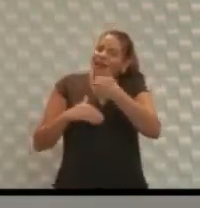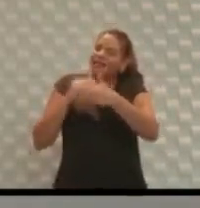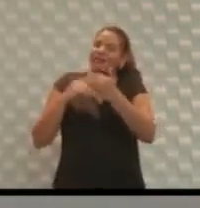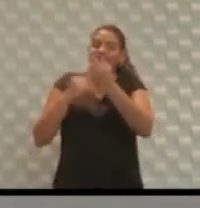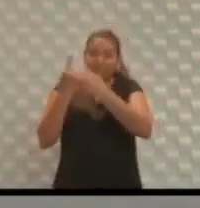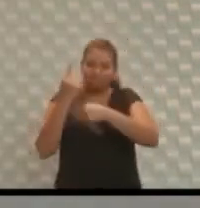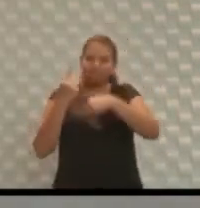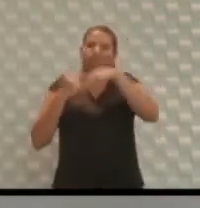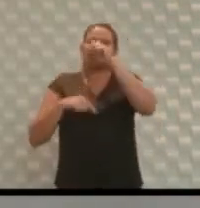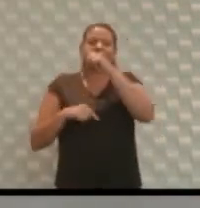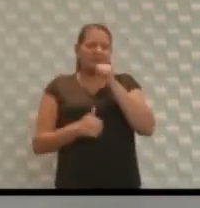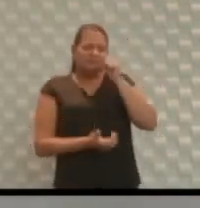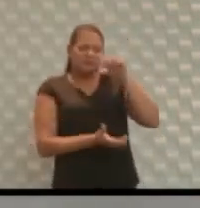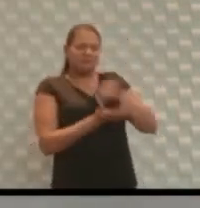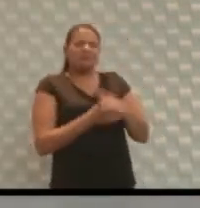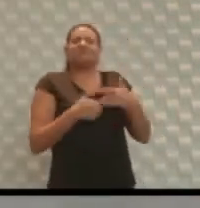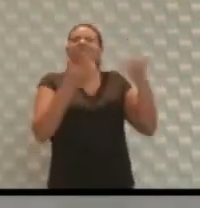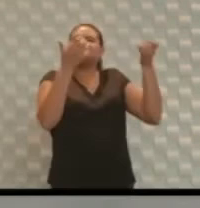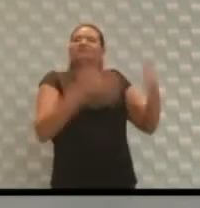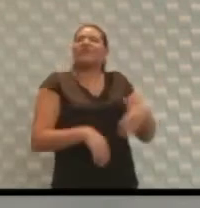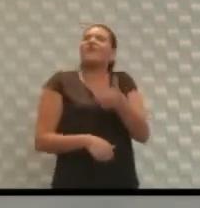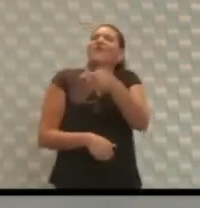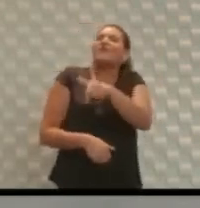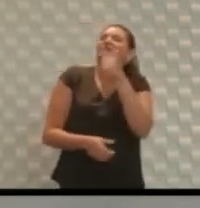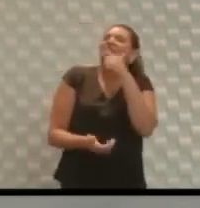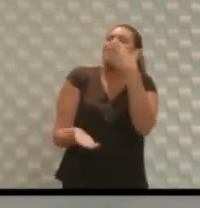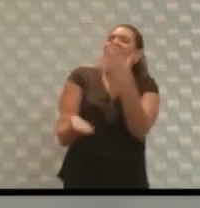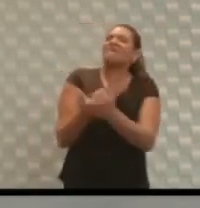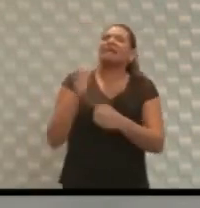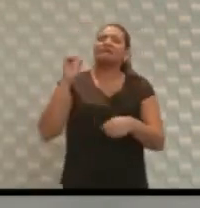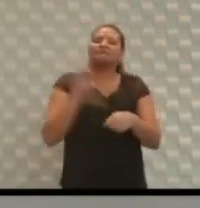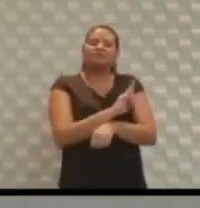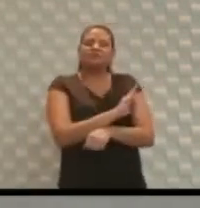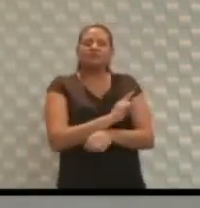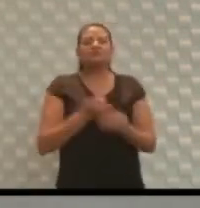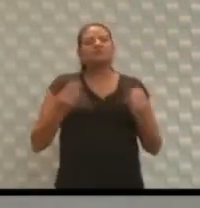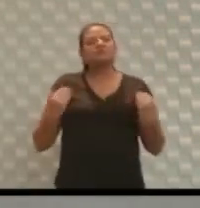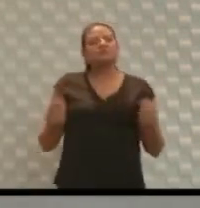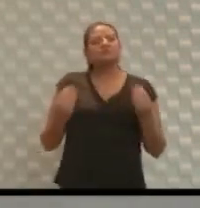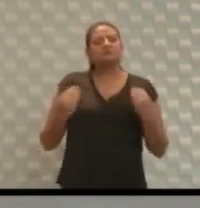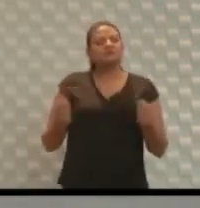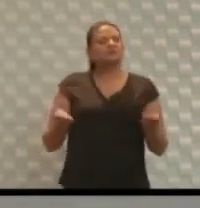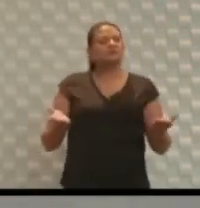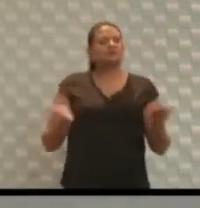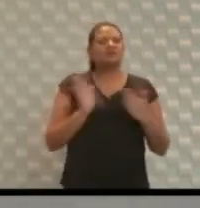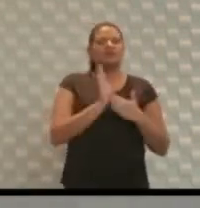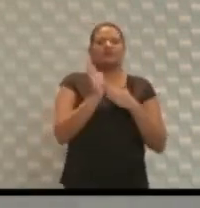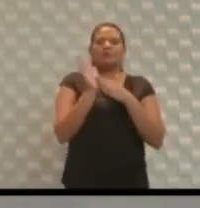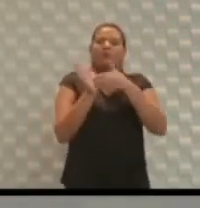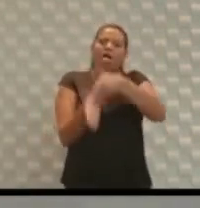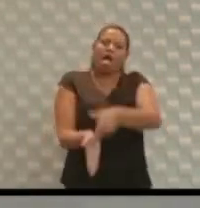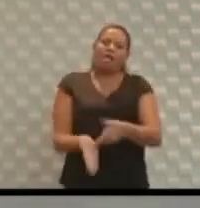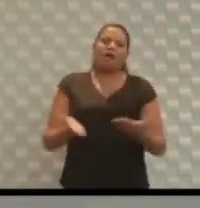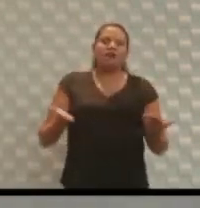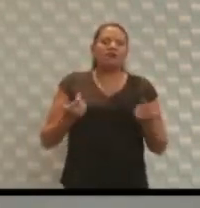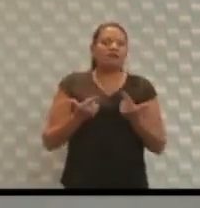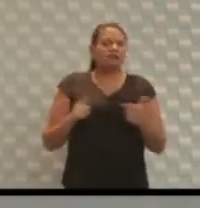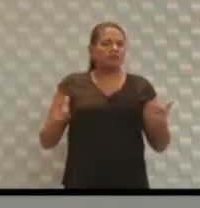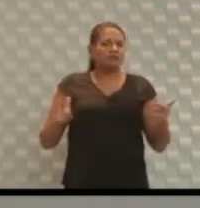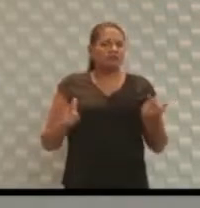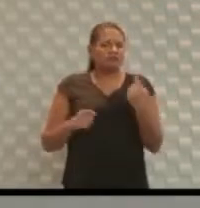nos lugares, se acha gostoso. Quando isso é uma desonra, a mulher está com ele